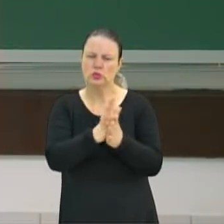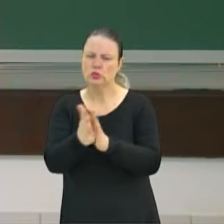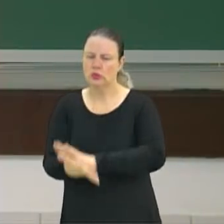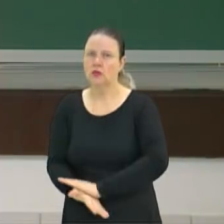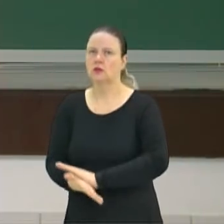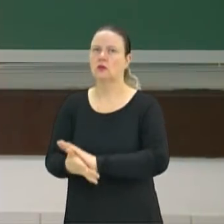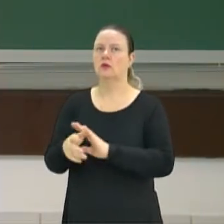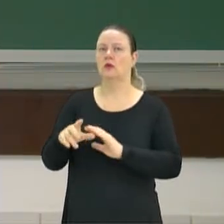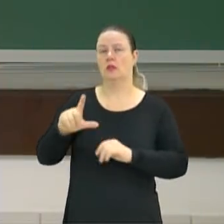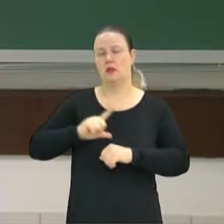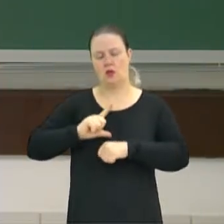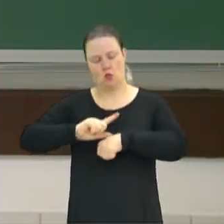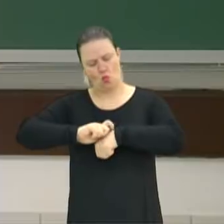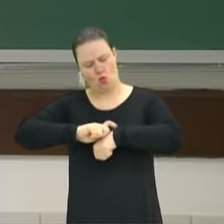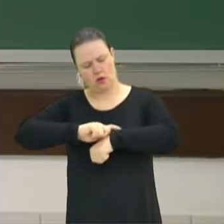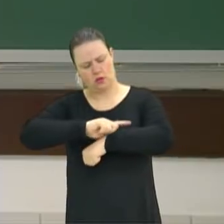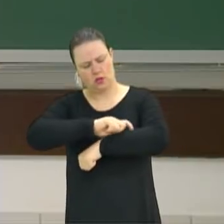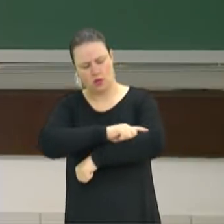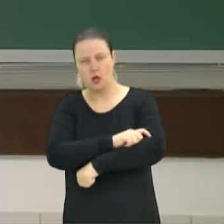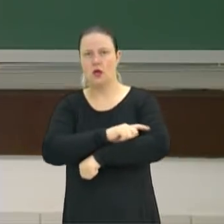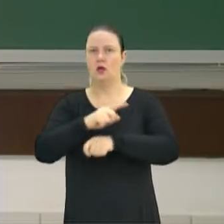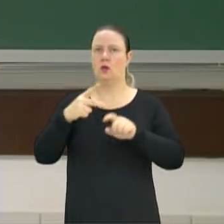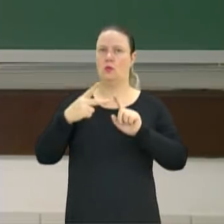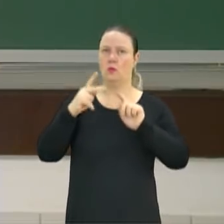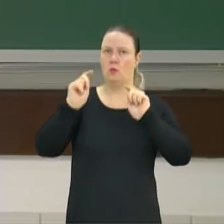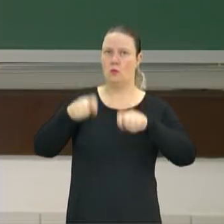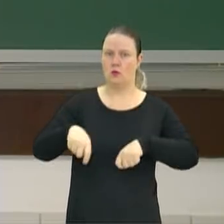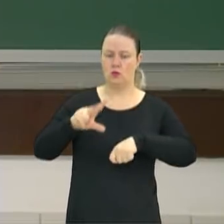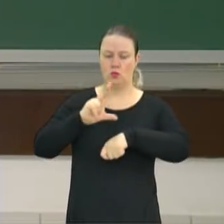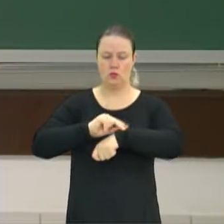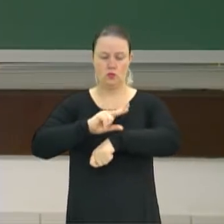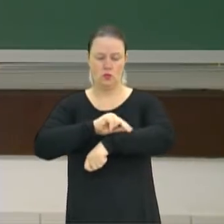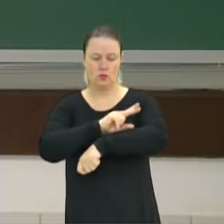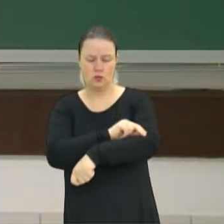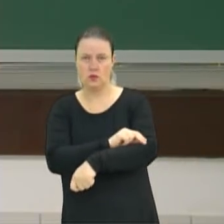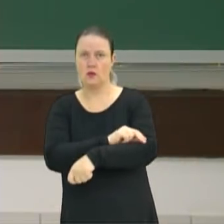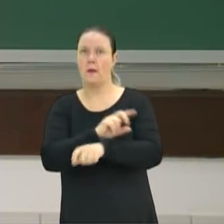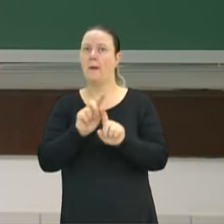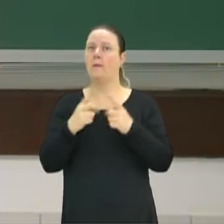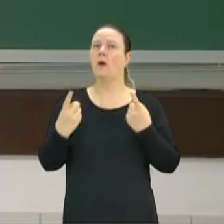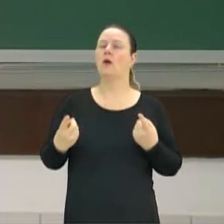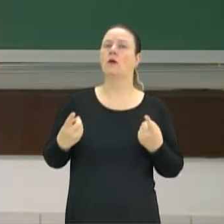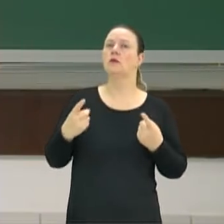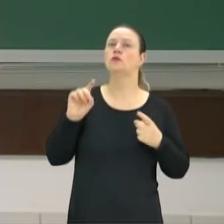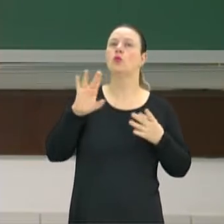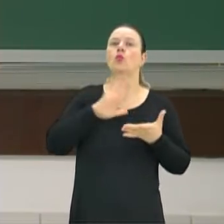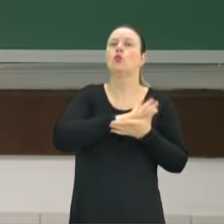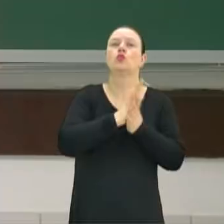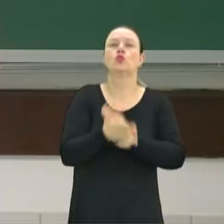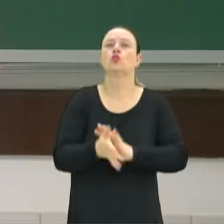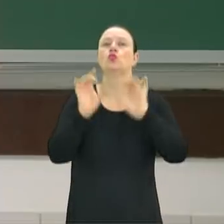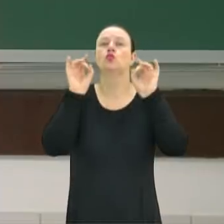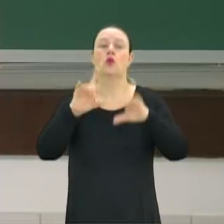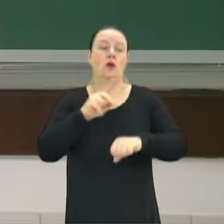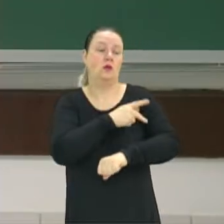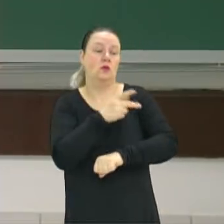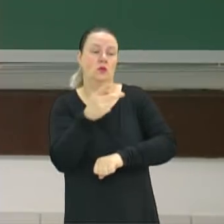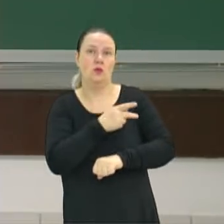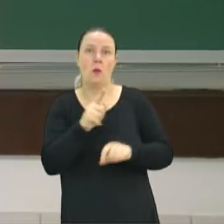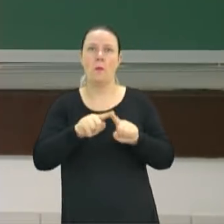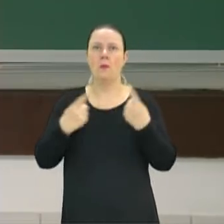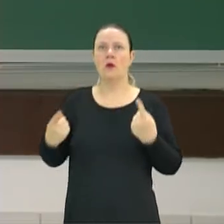ser lá as lagartas, pode ser aqui o gafanhoto. E isso não matou só o que afetava a lavoura, acabou matando também